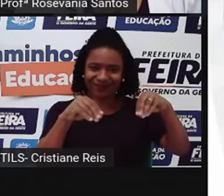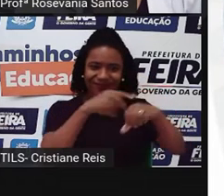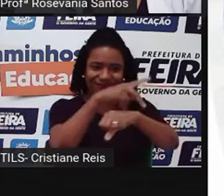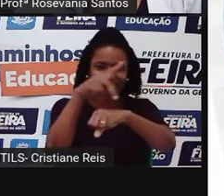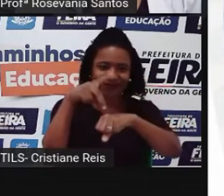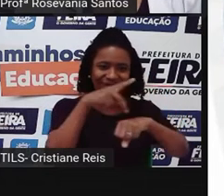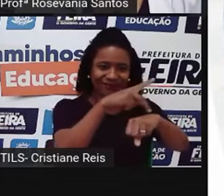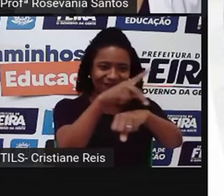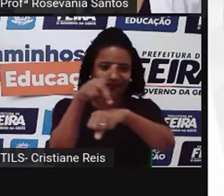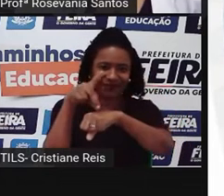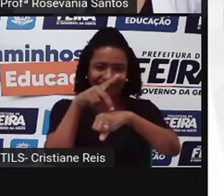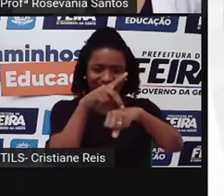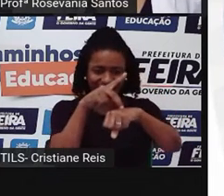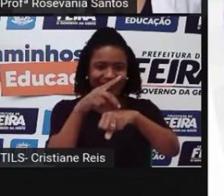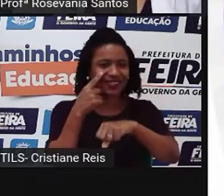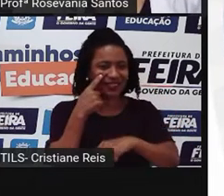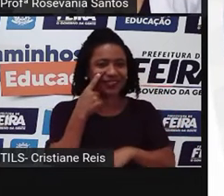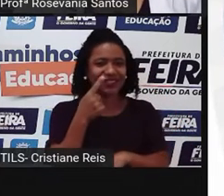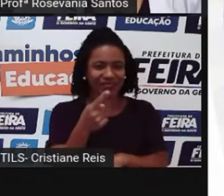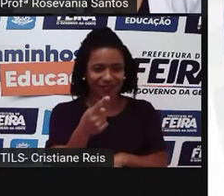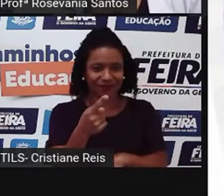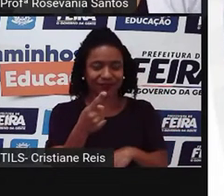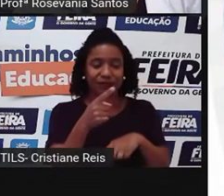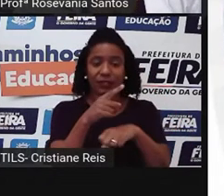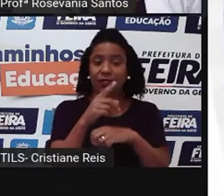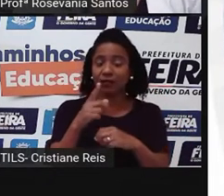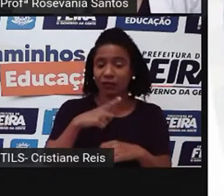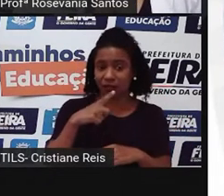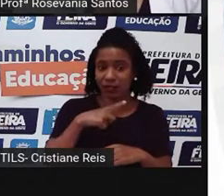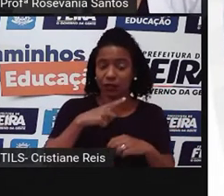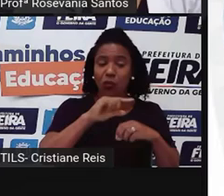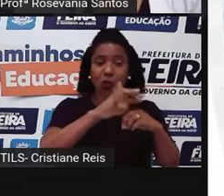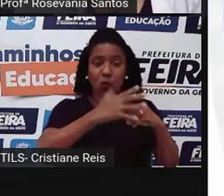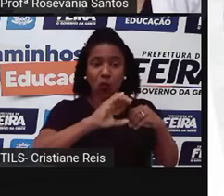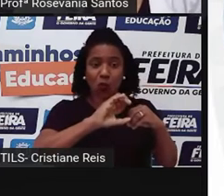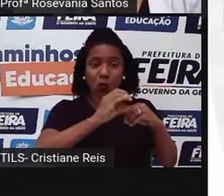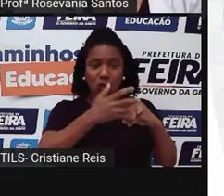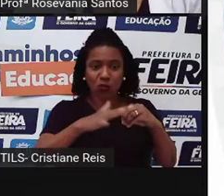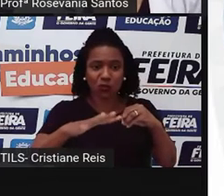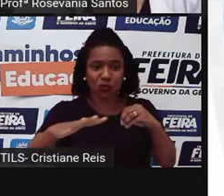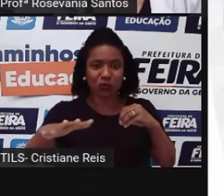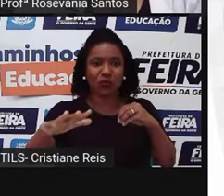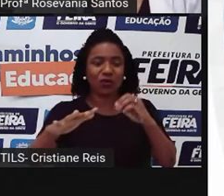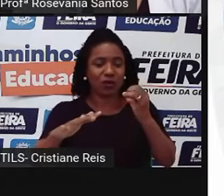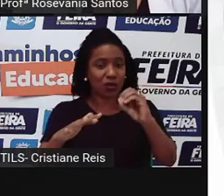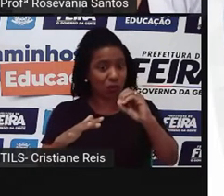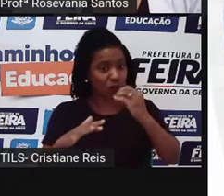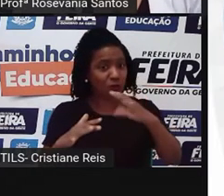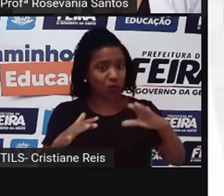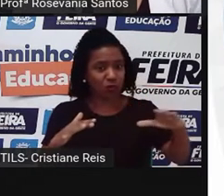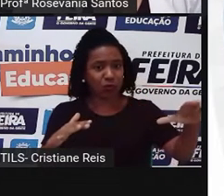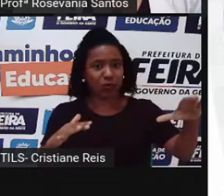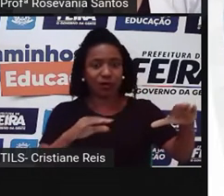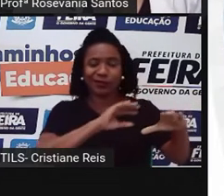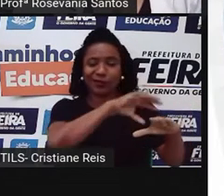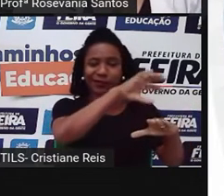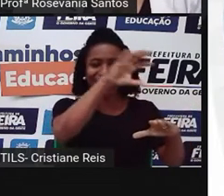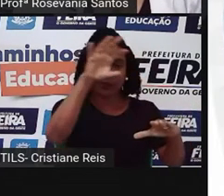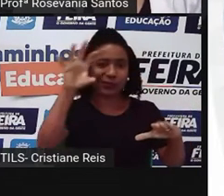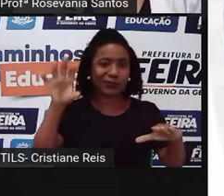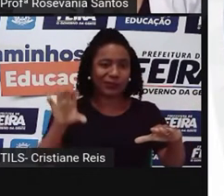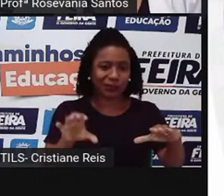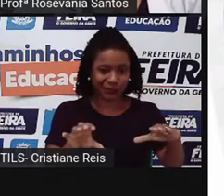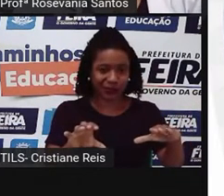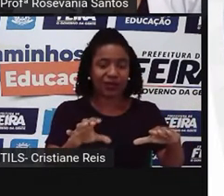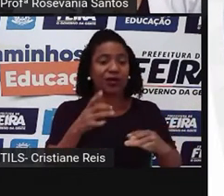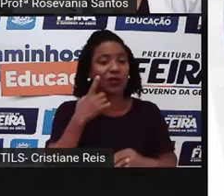representado pelas terras emersas, que a gente chama de continentes, países, regiões, o que for que a gente queira colocar. Mas aqui nesse caso,